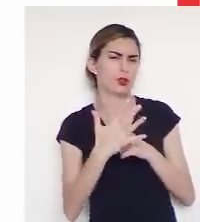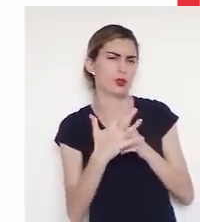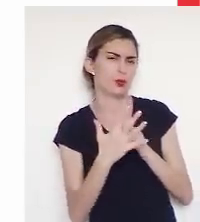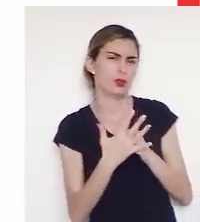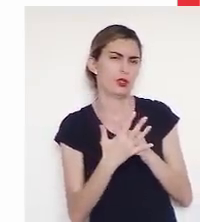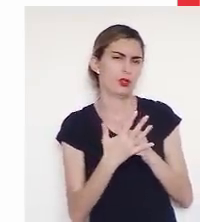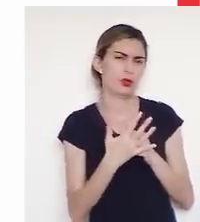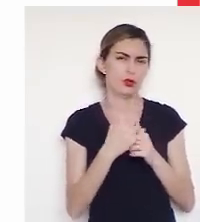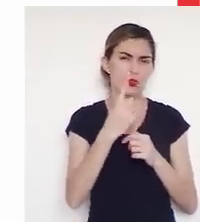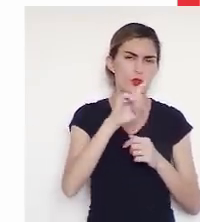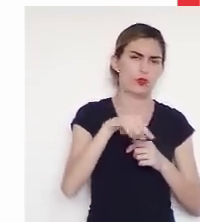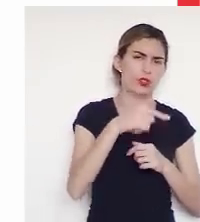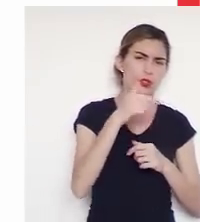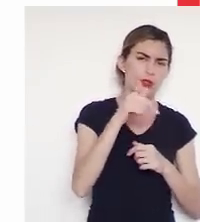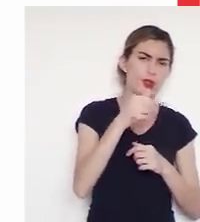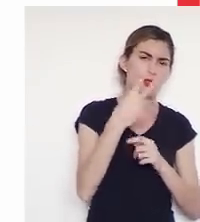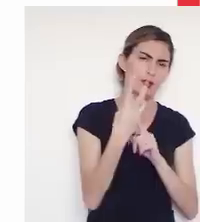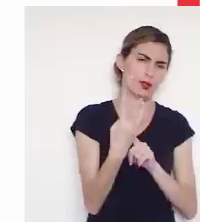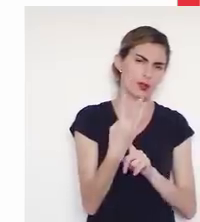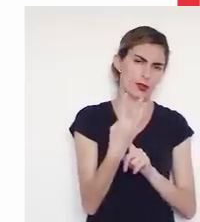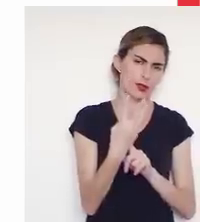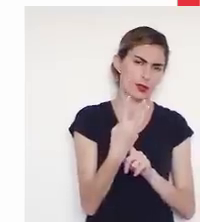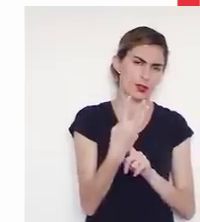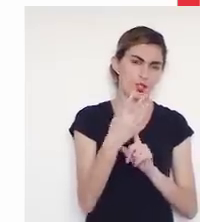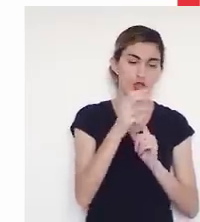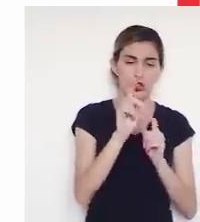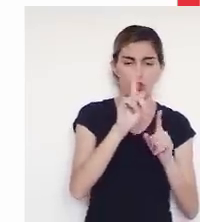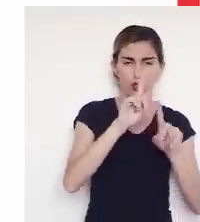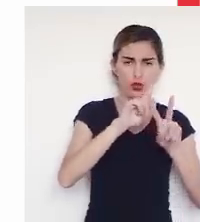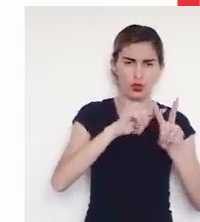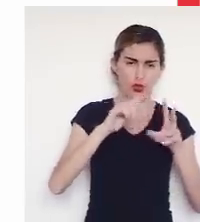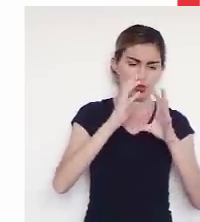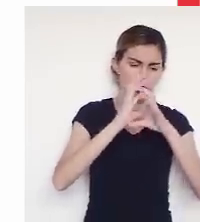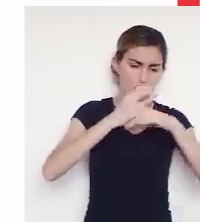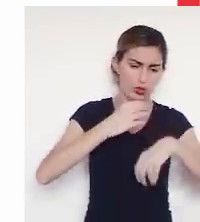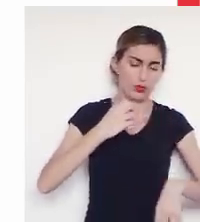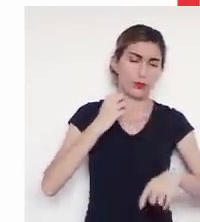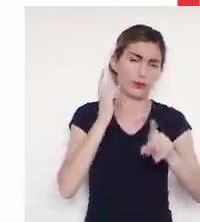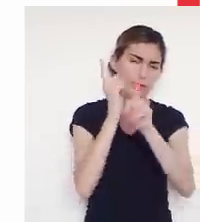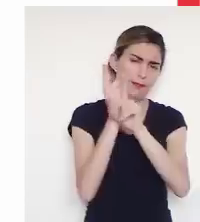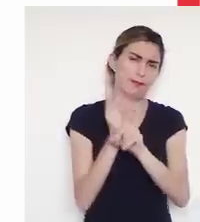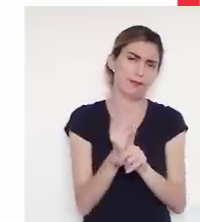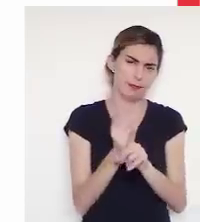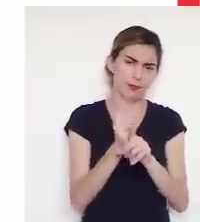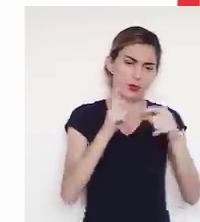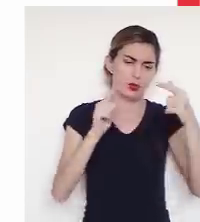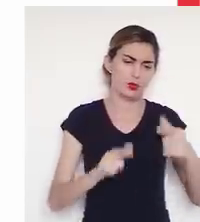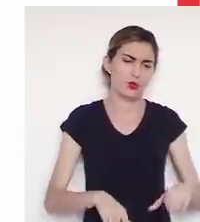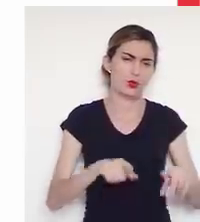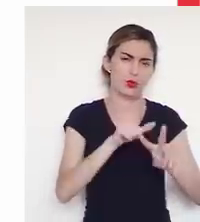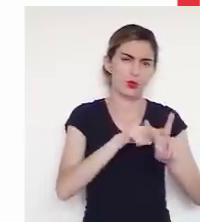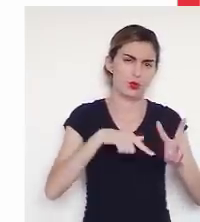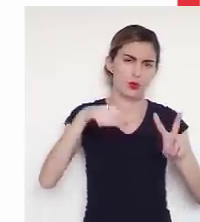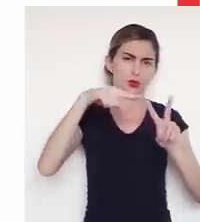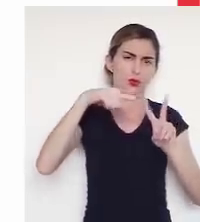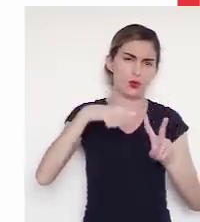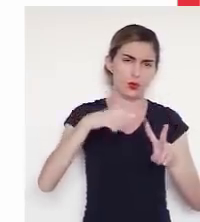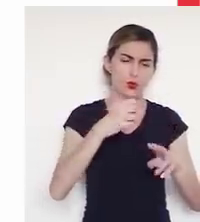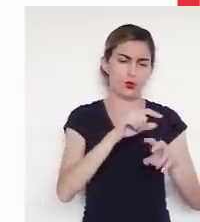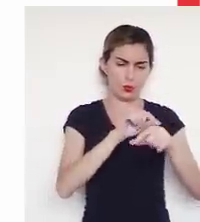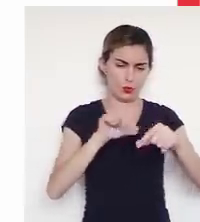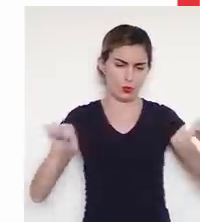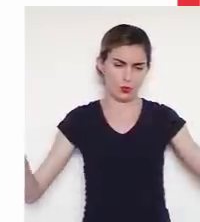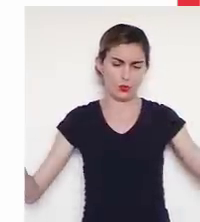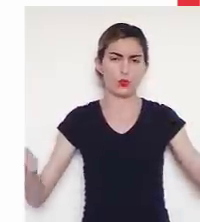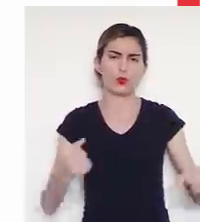aproximadamente 1,73 e de forma geométrica nós conseguimos então a localização na reta